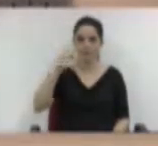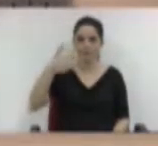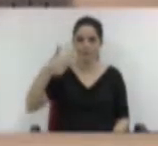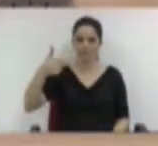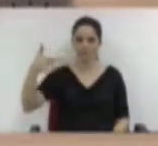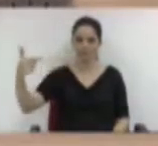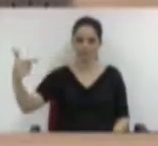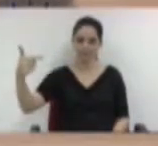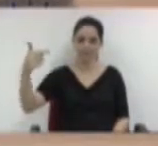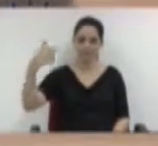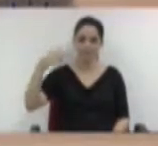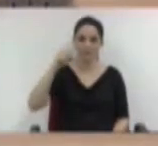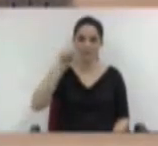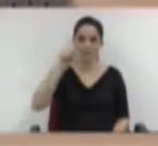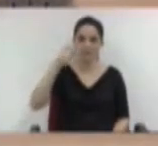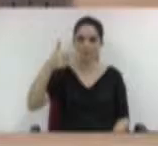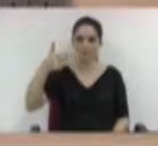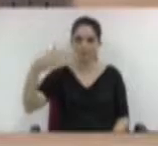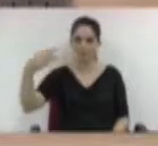822,